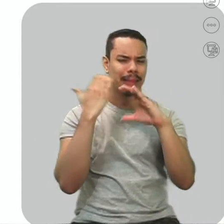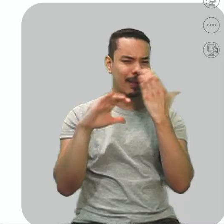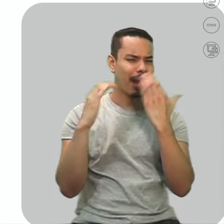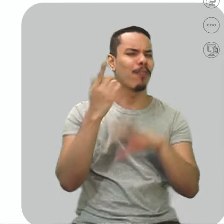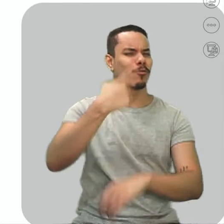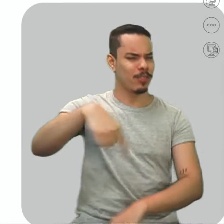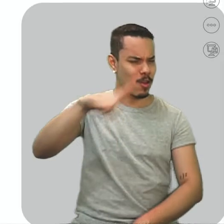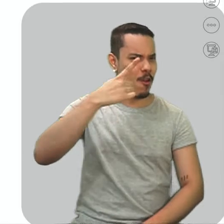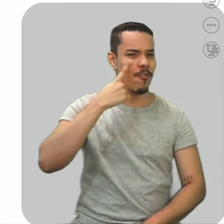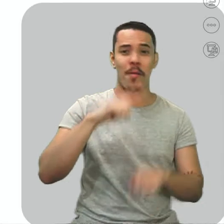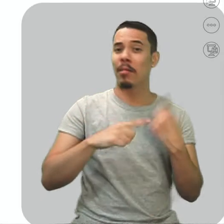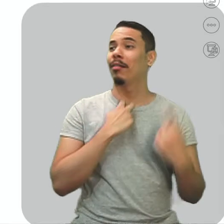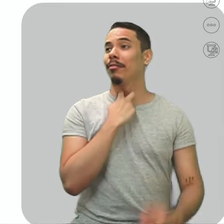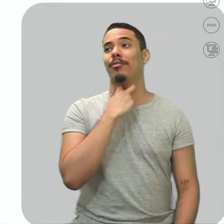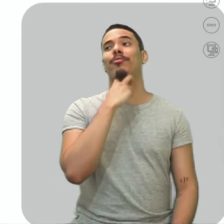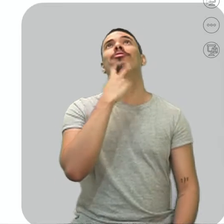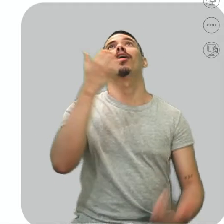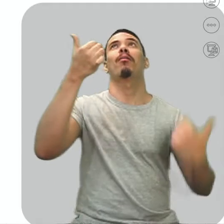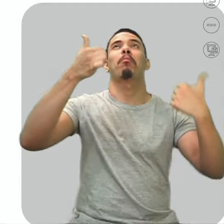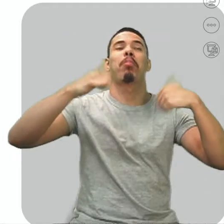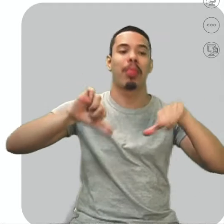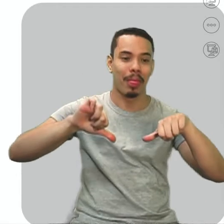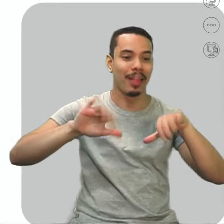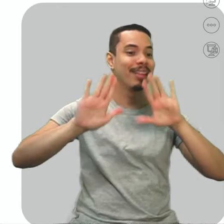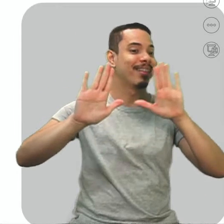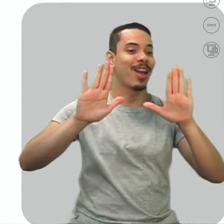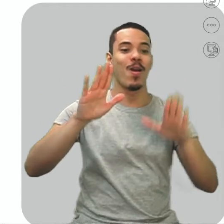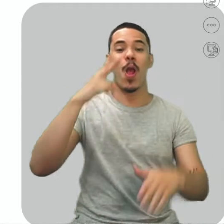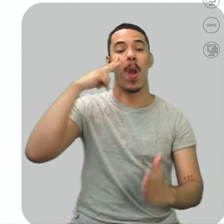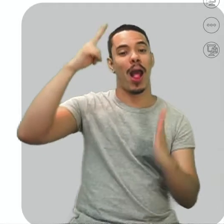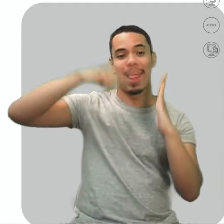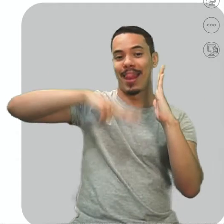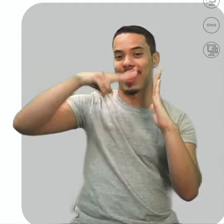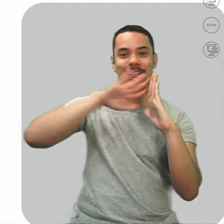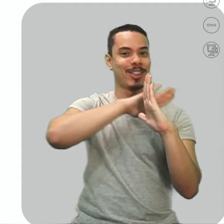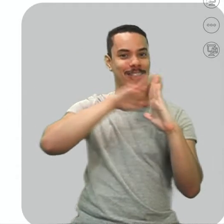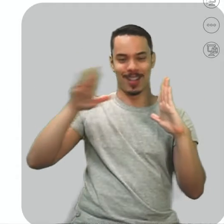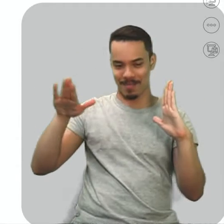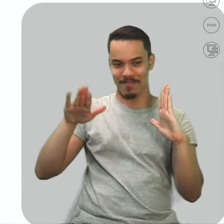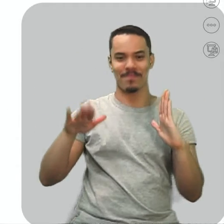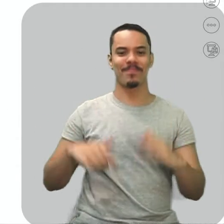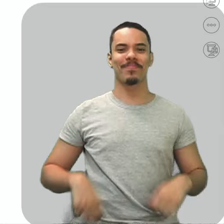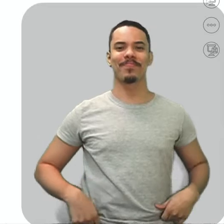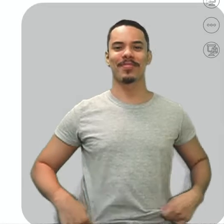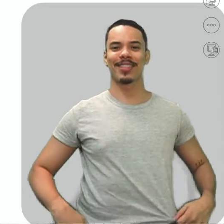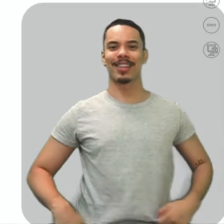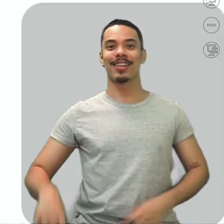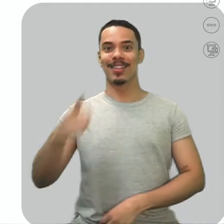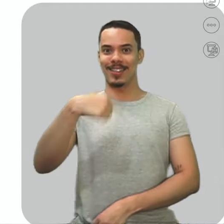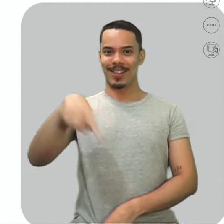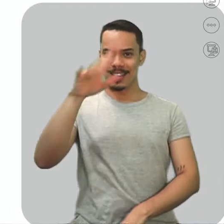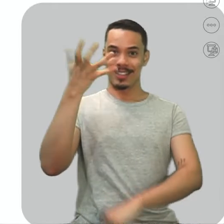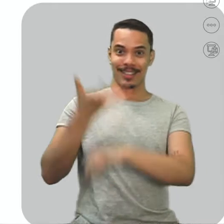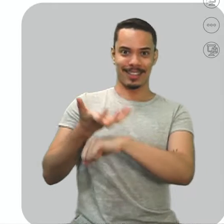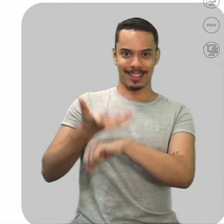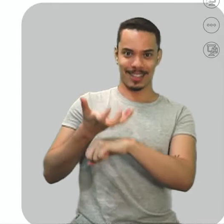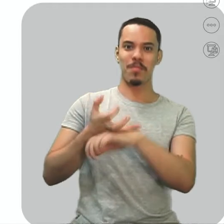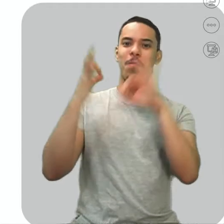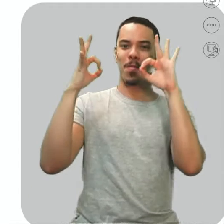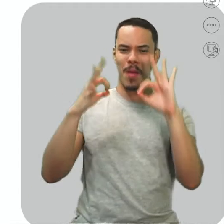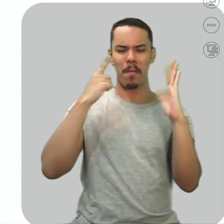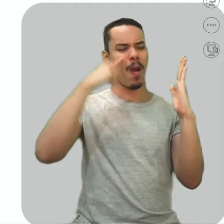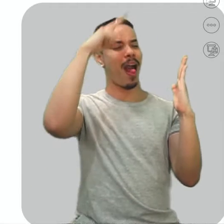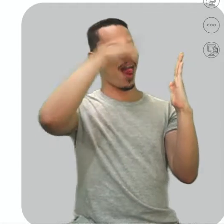voz não colabora né então aqui ó trabalhando com vocês a disciplina mesmo